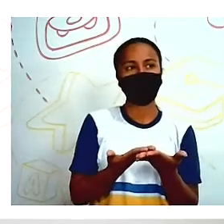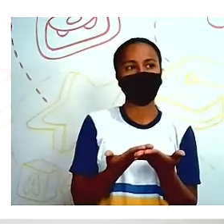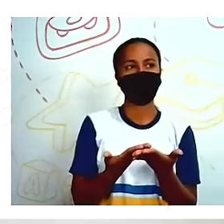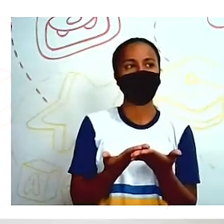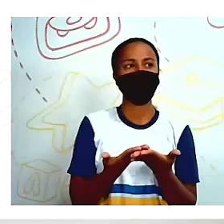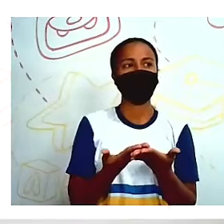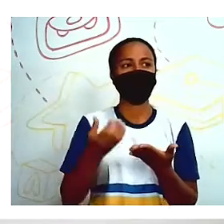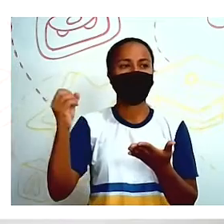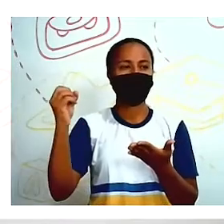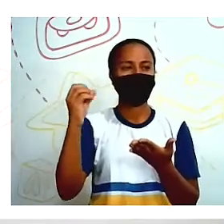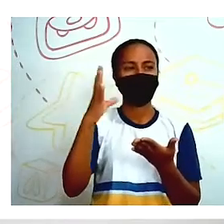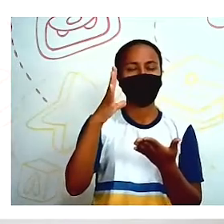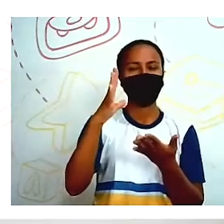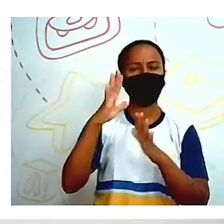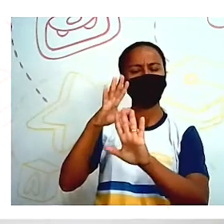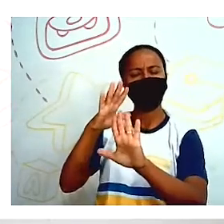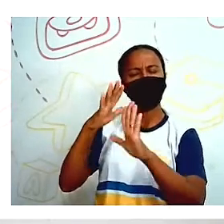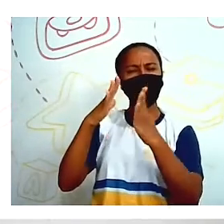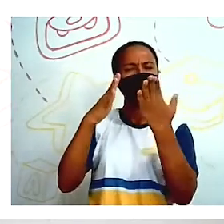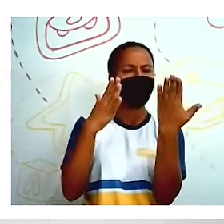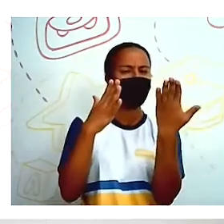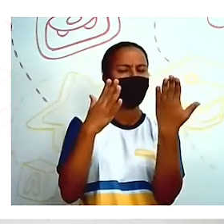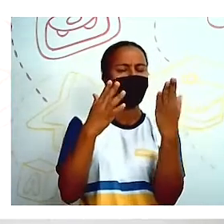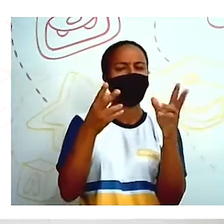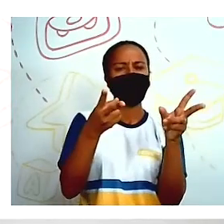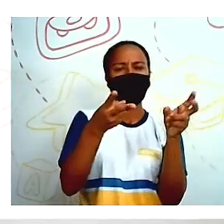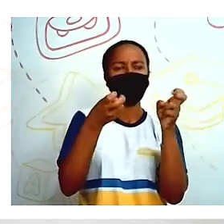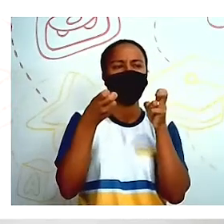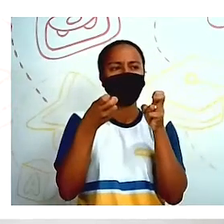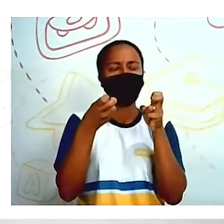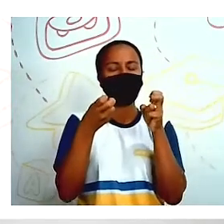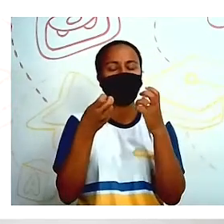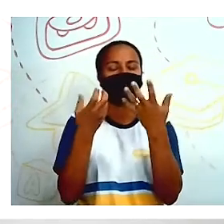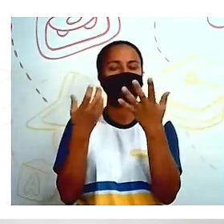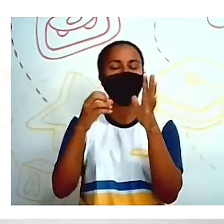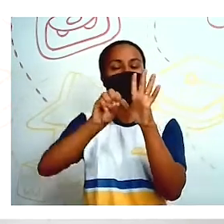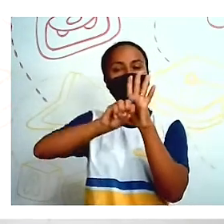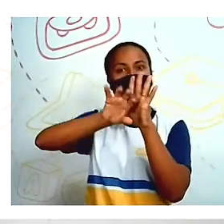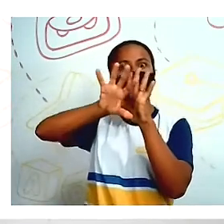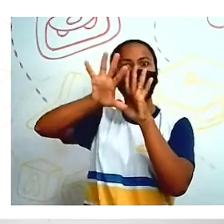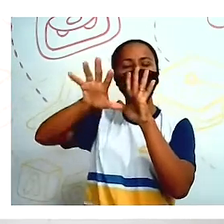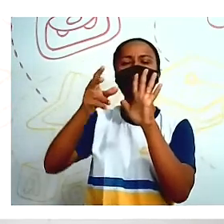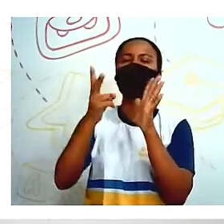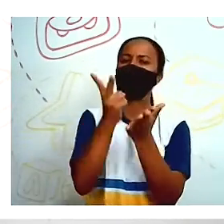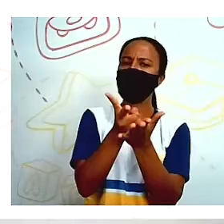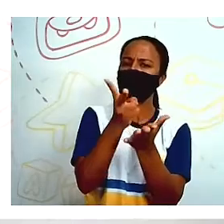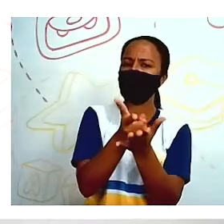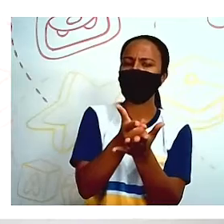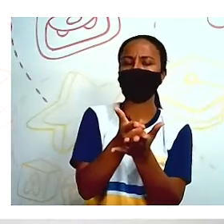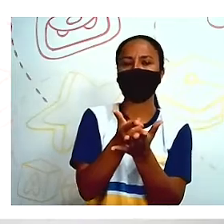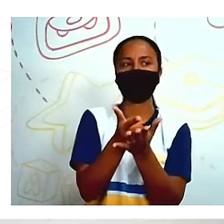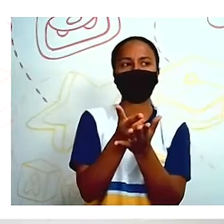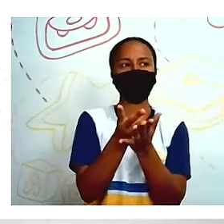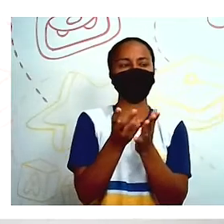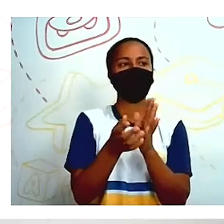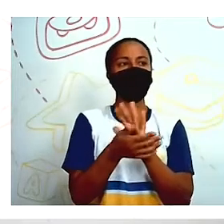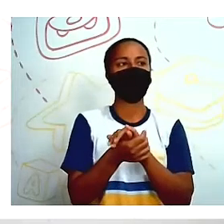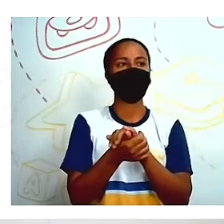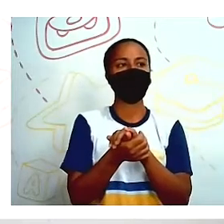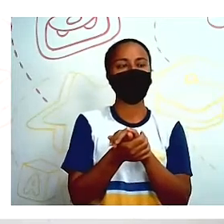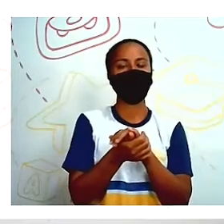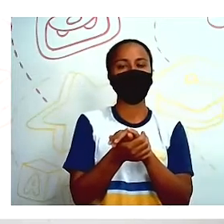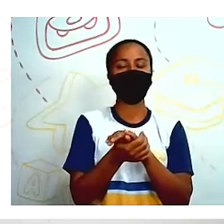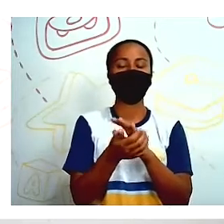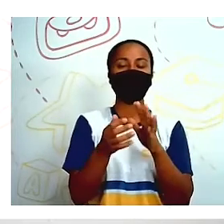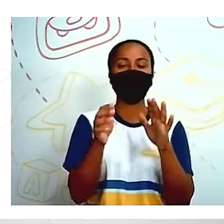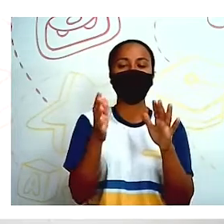a luminosidade, ele girou a tela. E, para sua surpresa, a luminosidade continuava presente. Então, ele colocou em sua